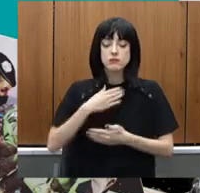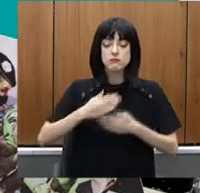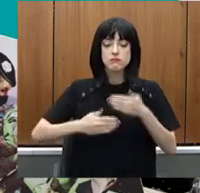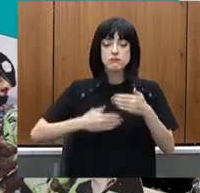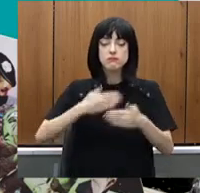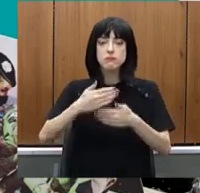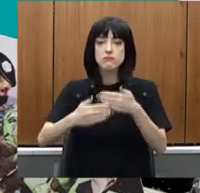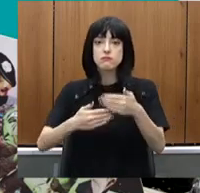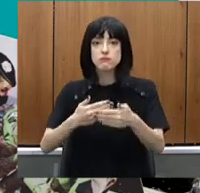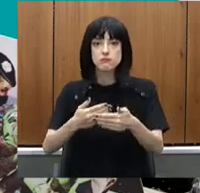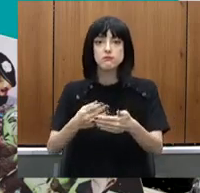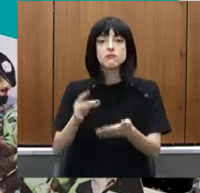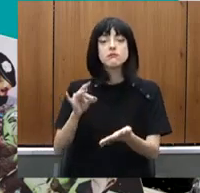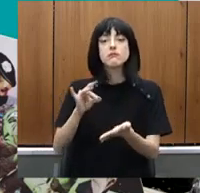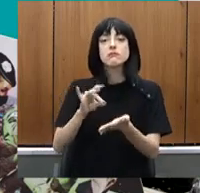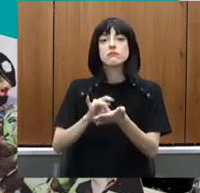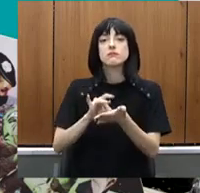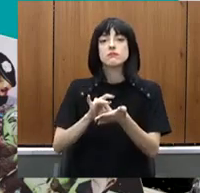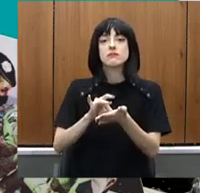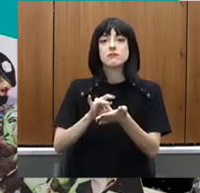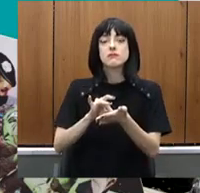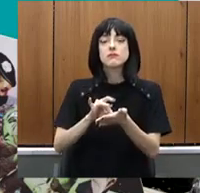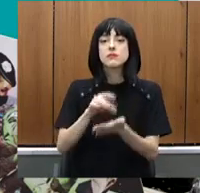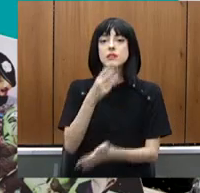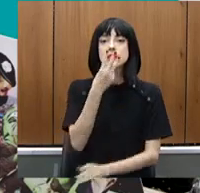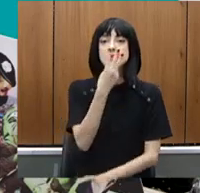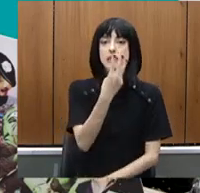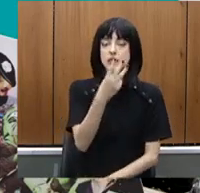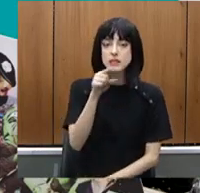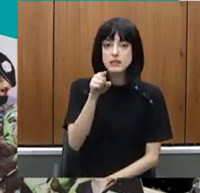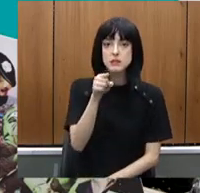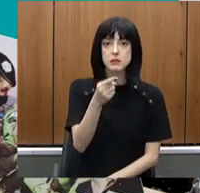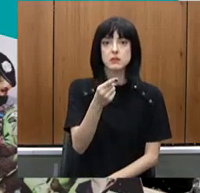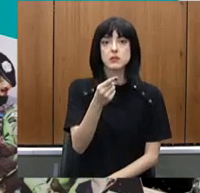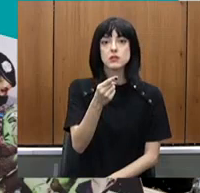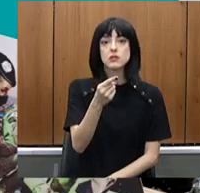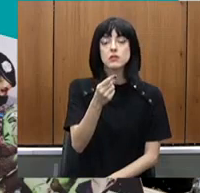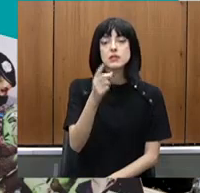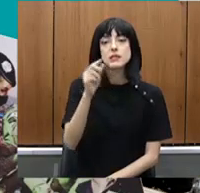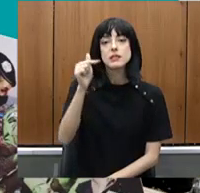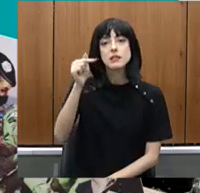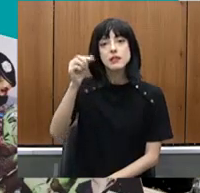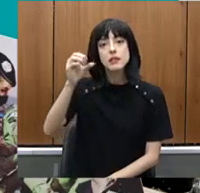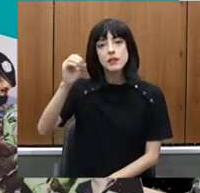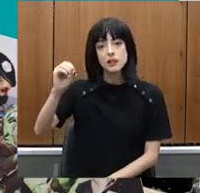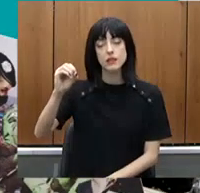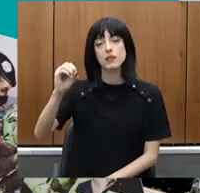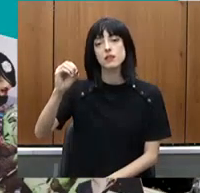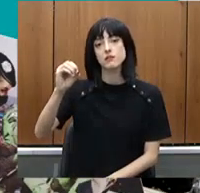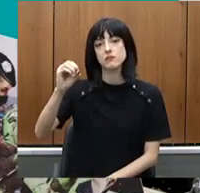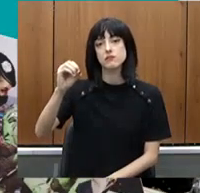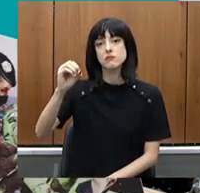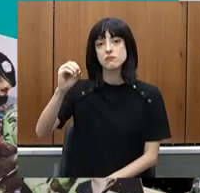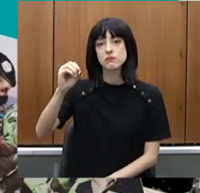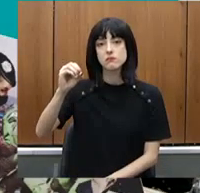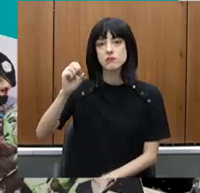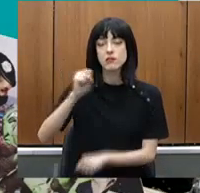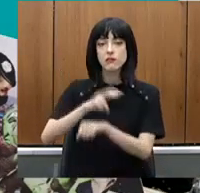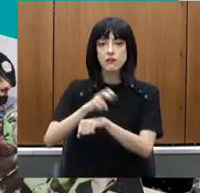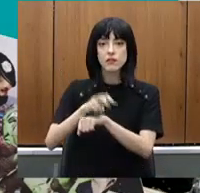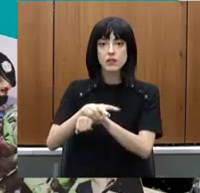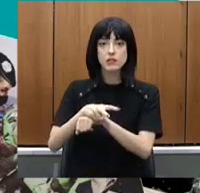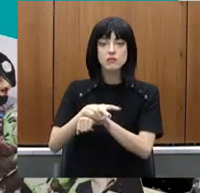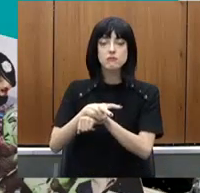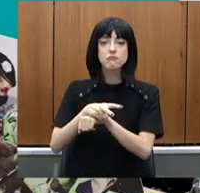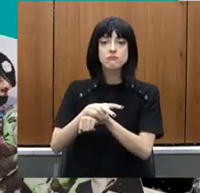a inclusão de 3170 vagas já agora para o edital sair logo no final no início